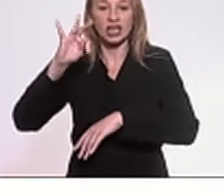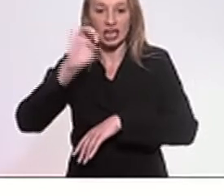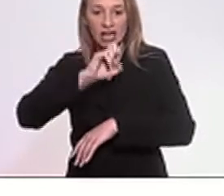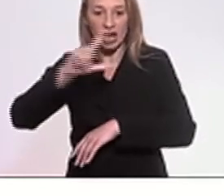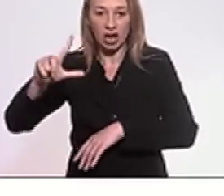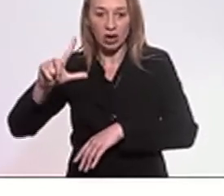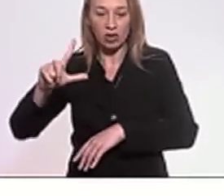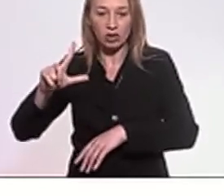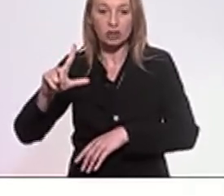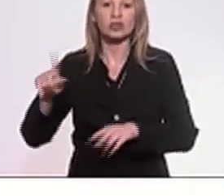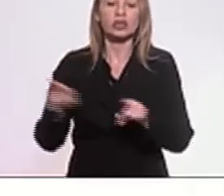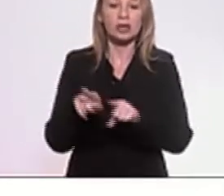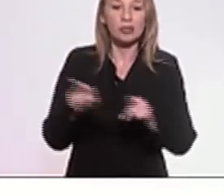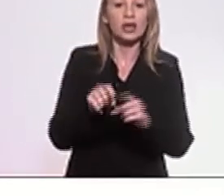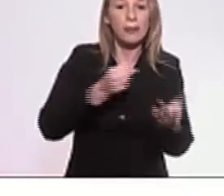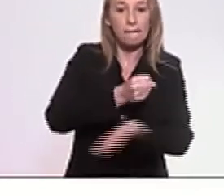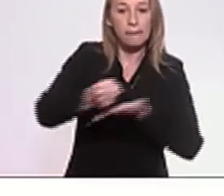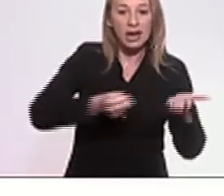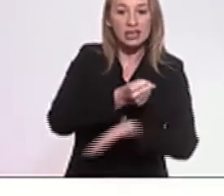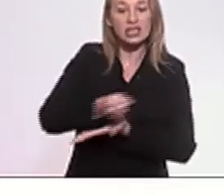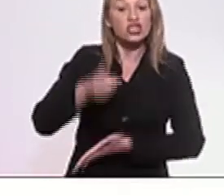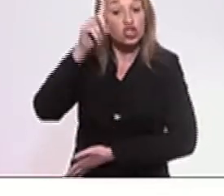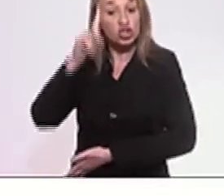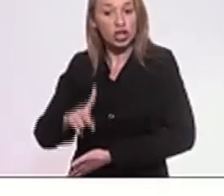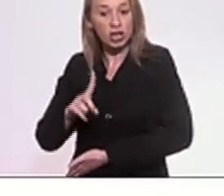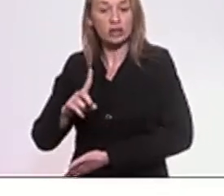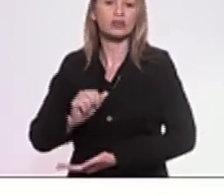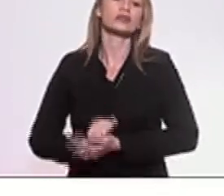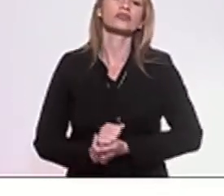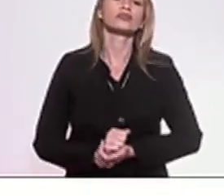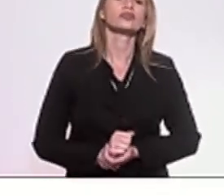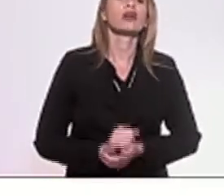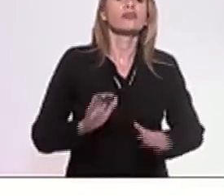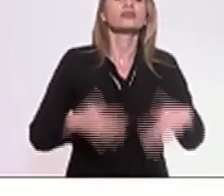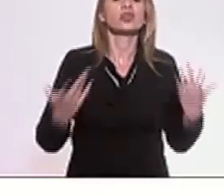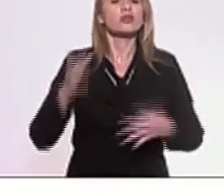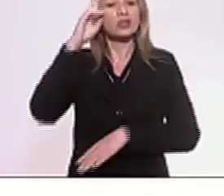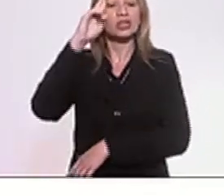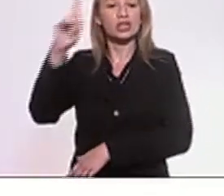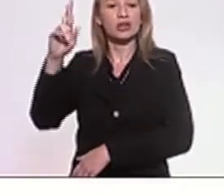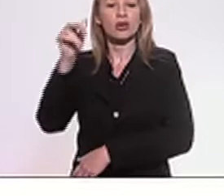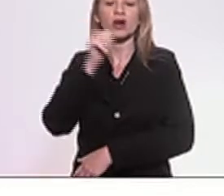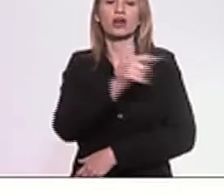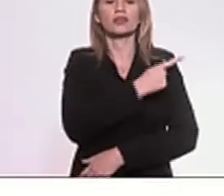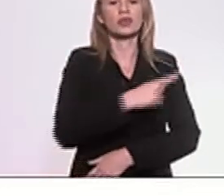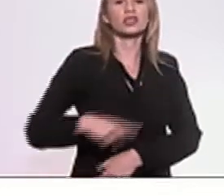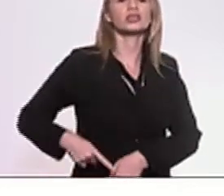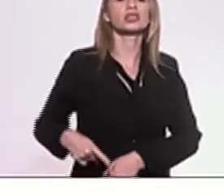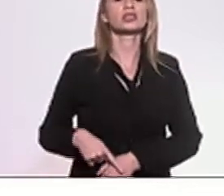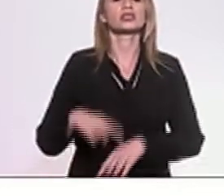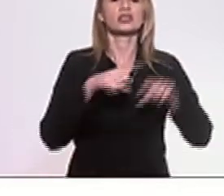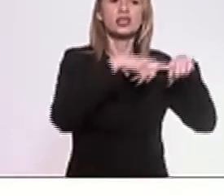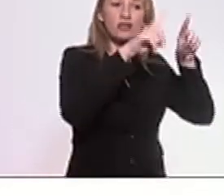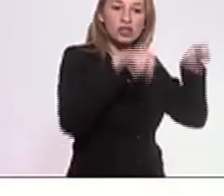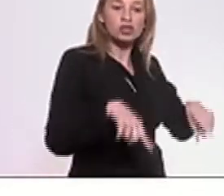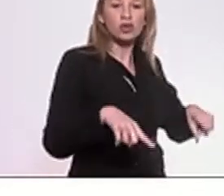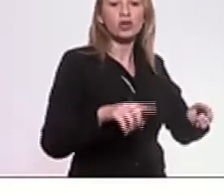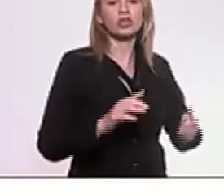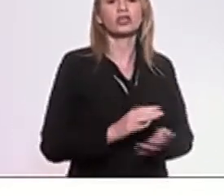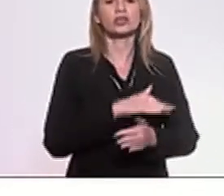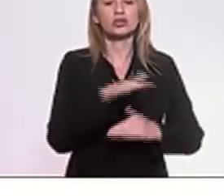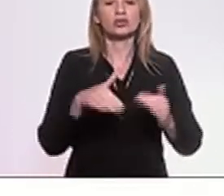noções básicas de direito. Então, senhora presidente, senhores servidores e